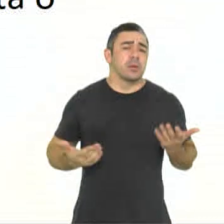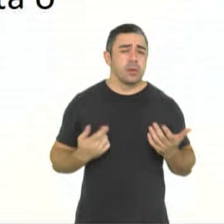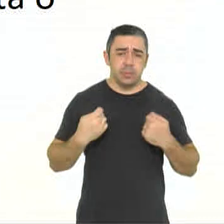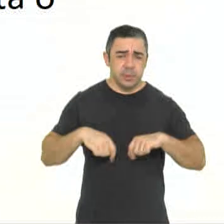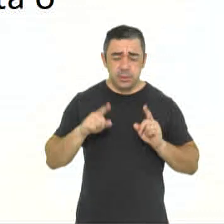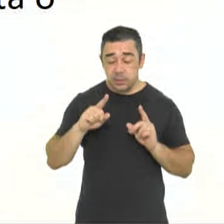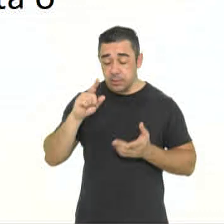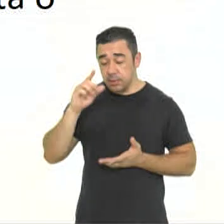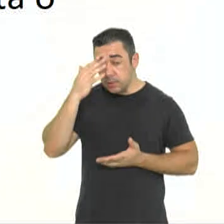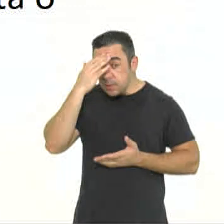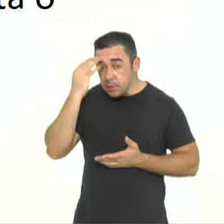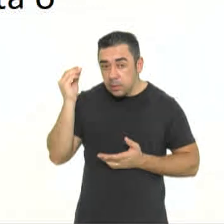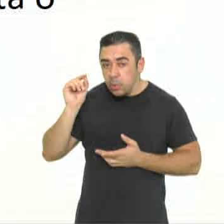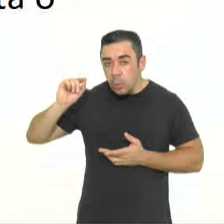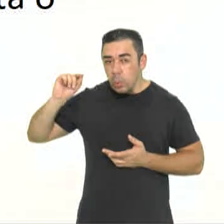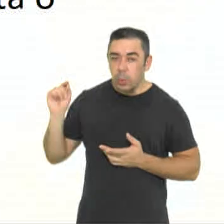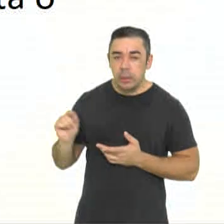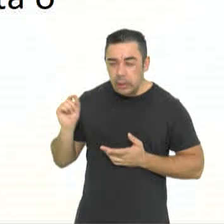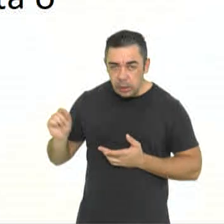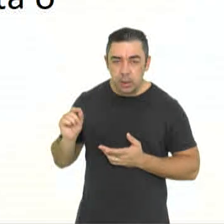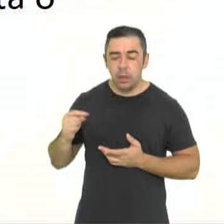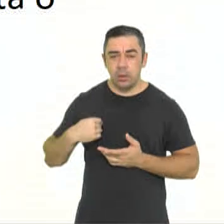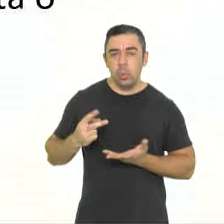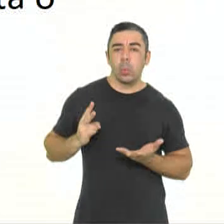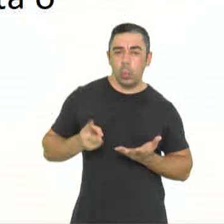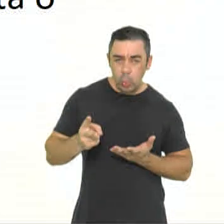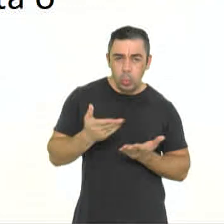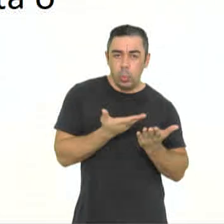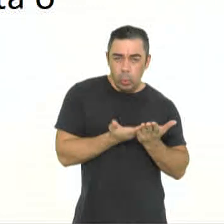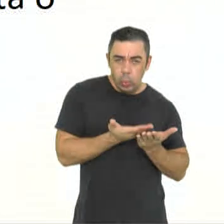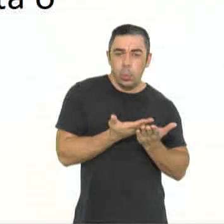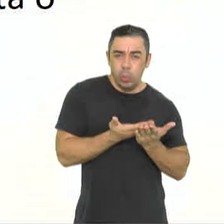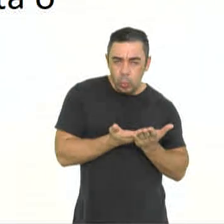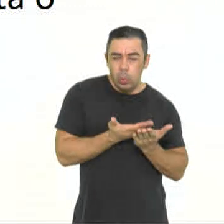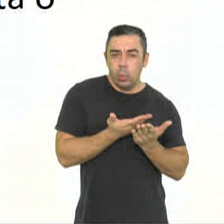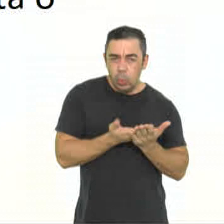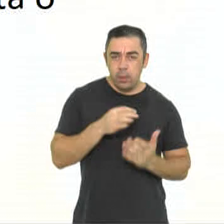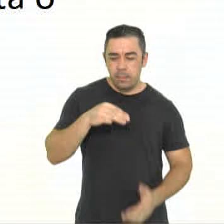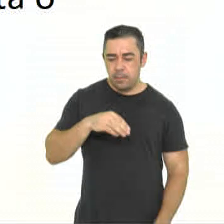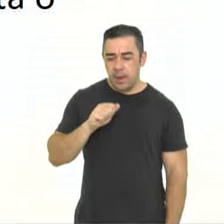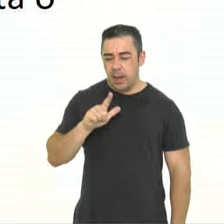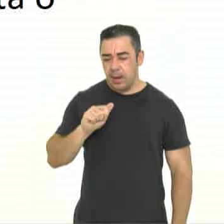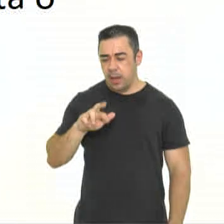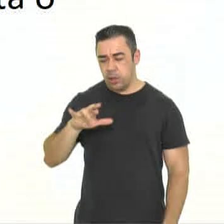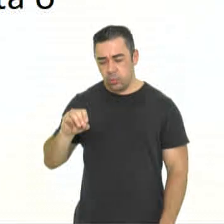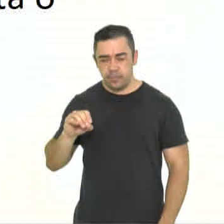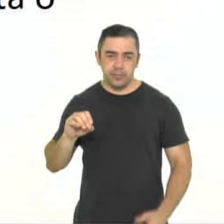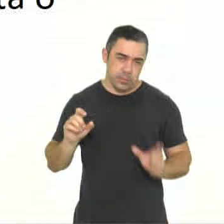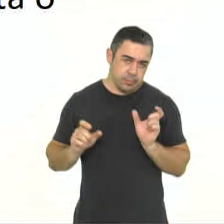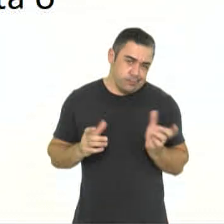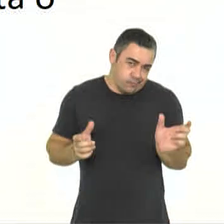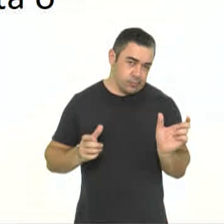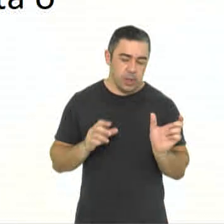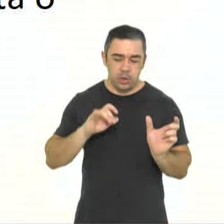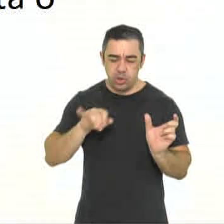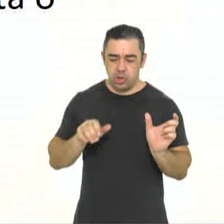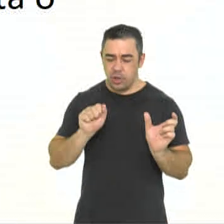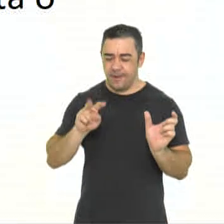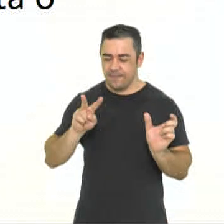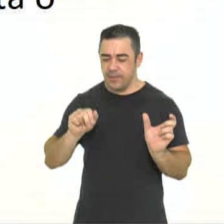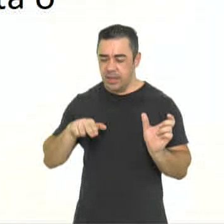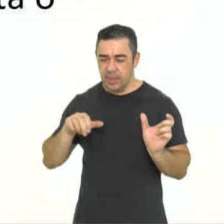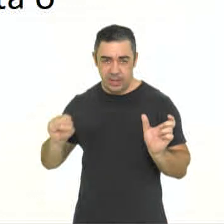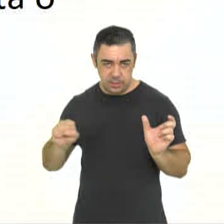te esqueceres que, entre mentes, continuei estudando o meu malaio, isto é, o tal javanês. Além